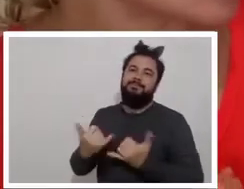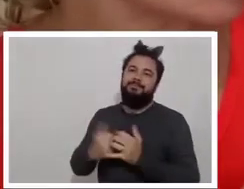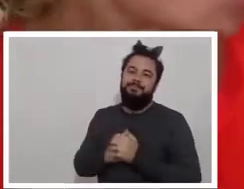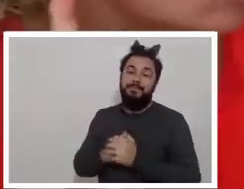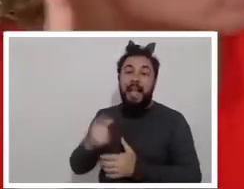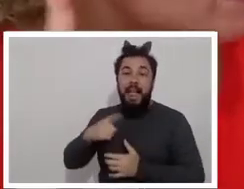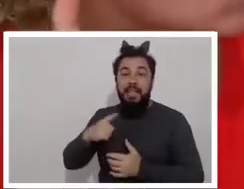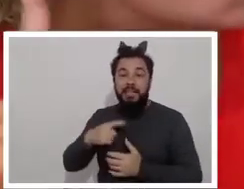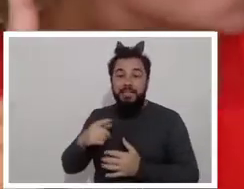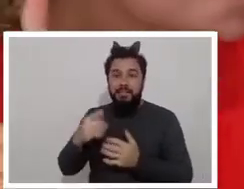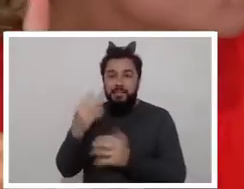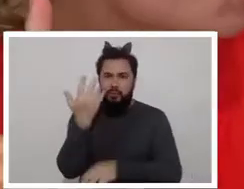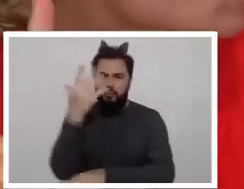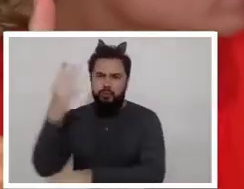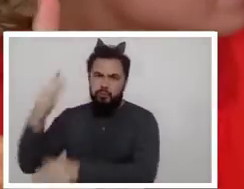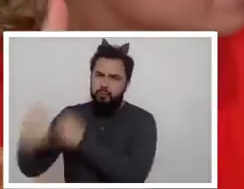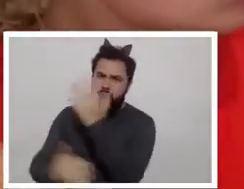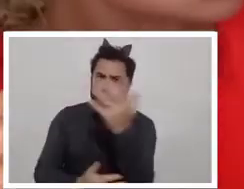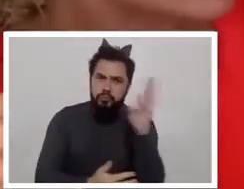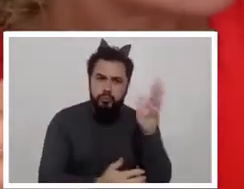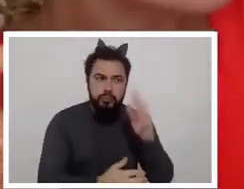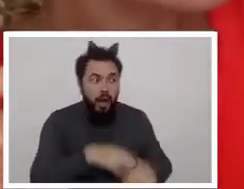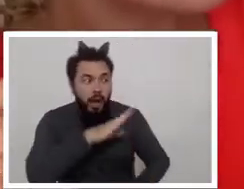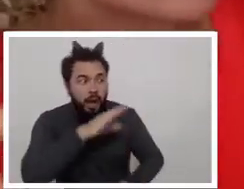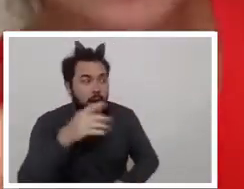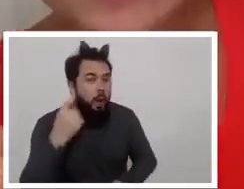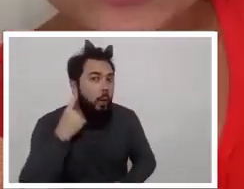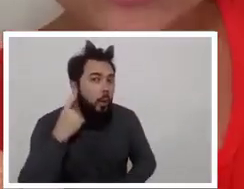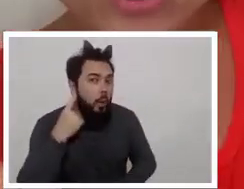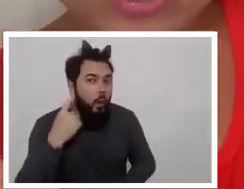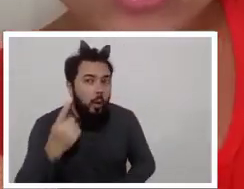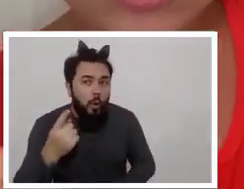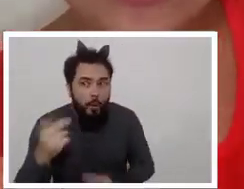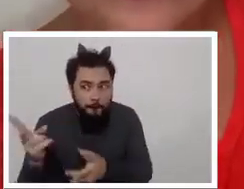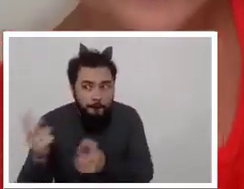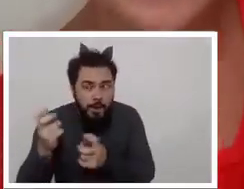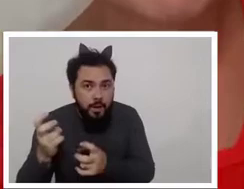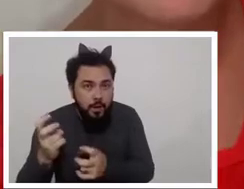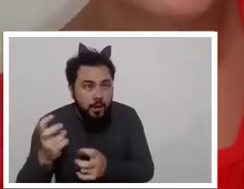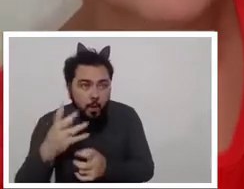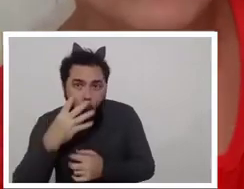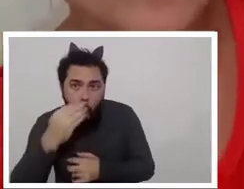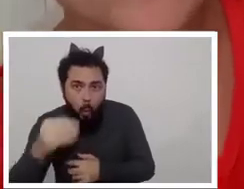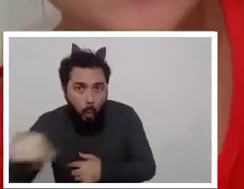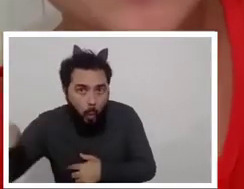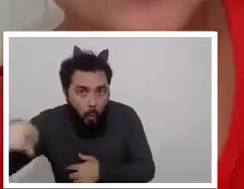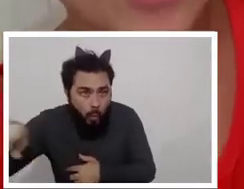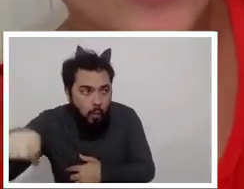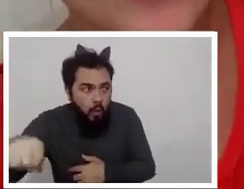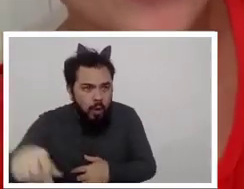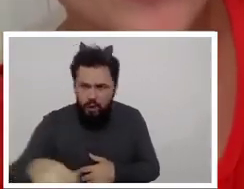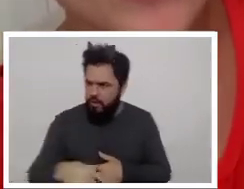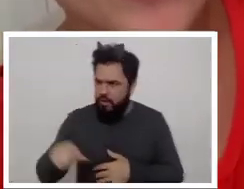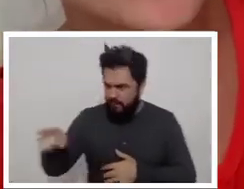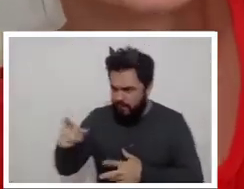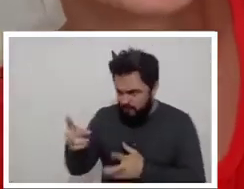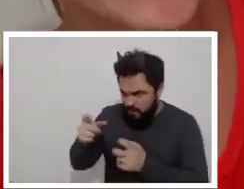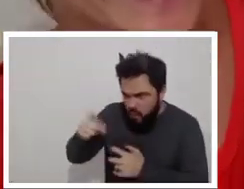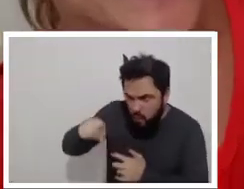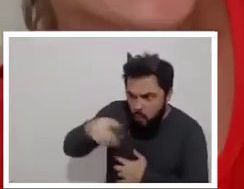escuta só quando o barulho do lobo escutando ruivo para o único gol do pai nesse